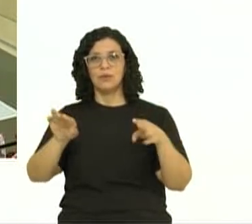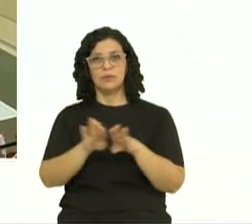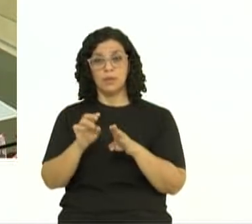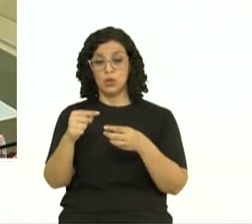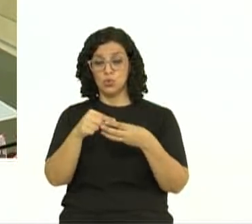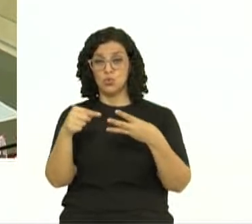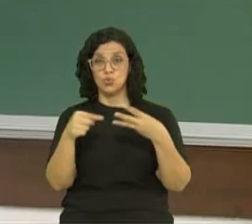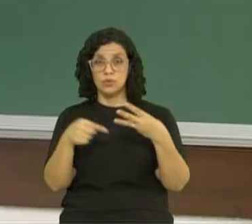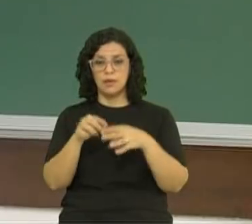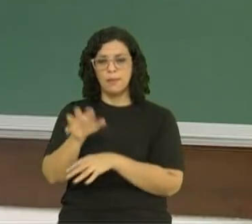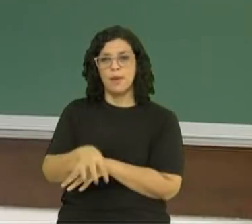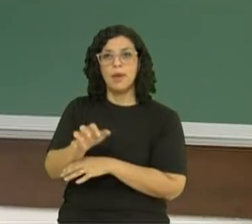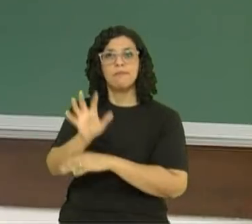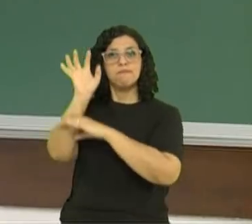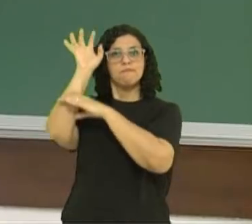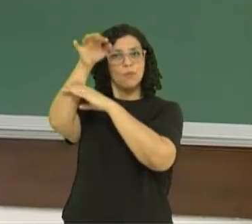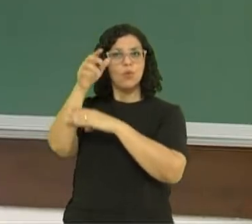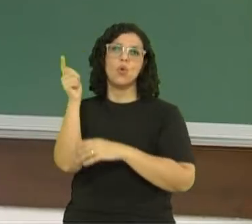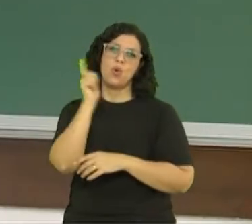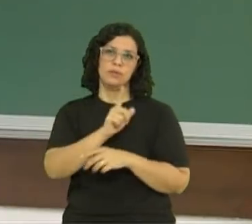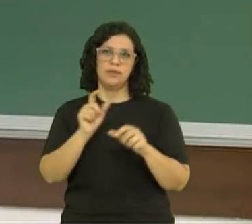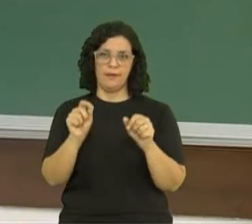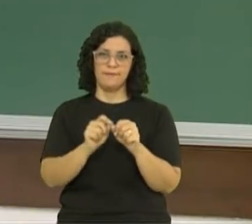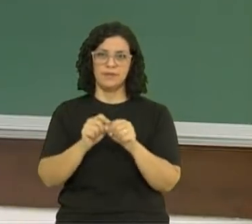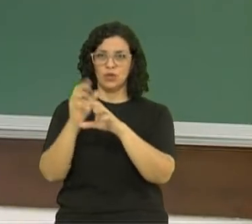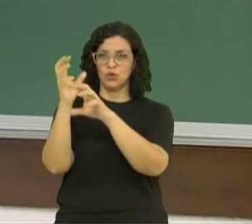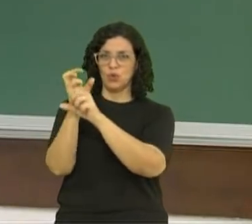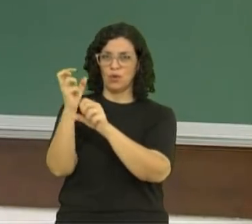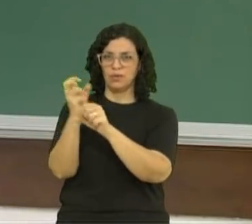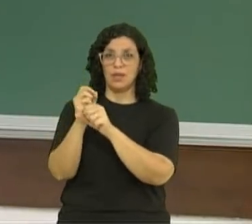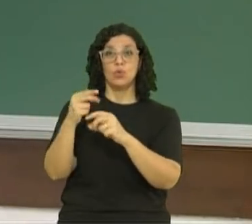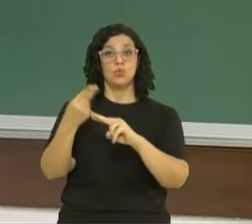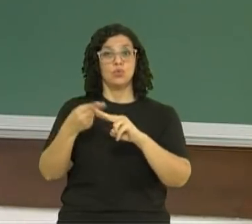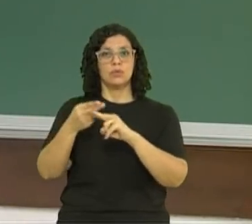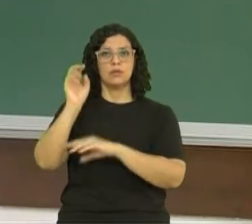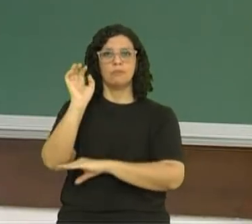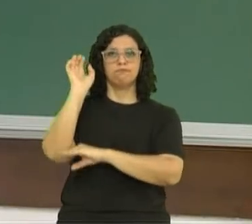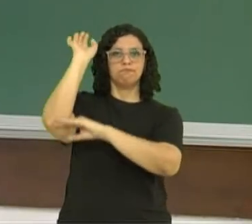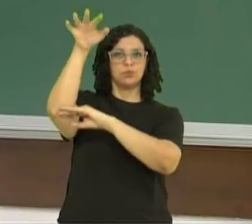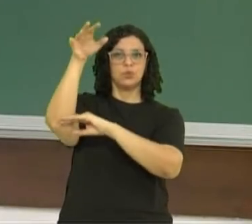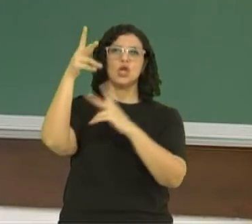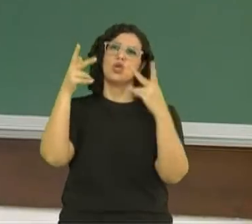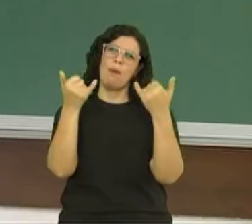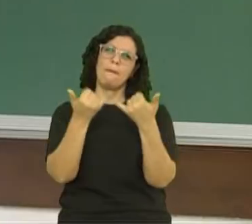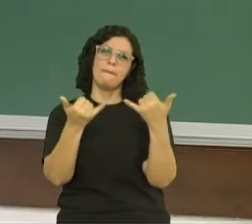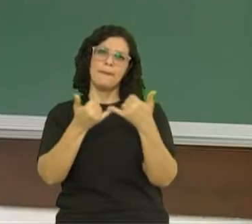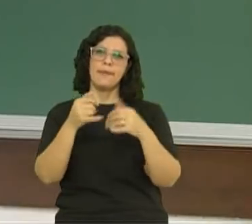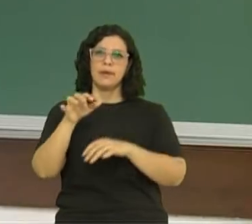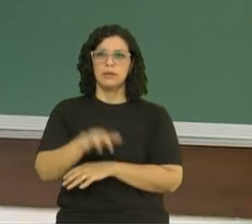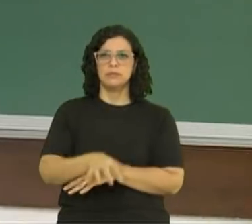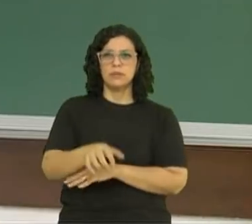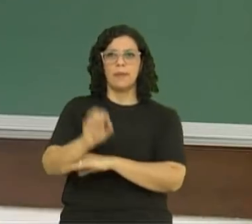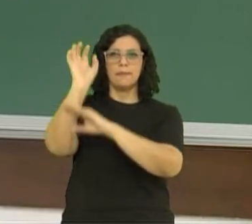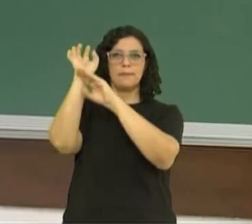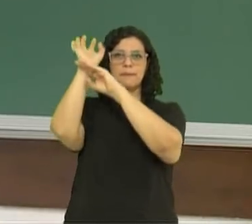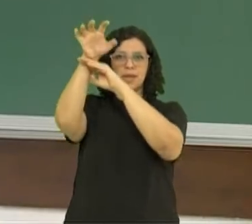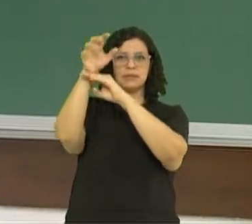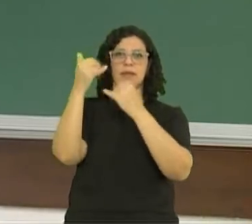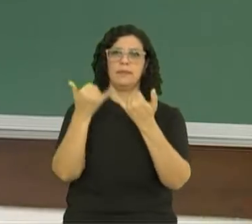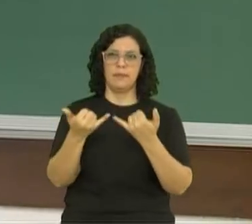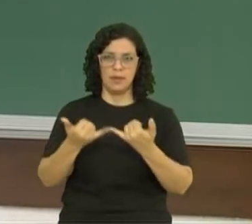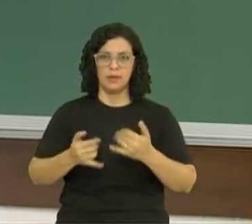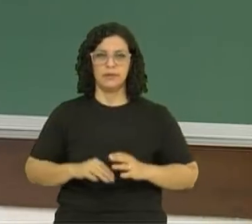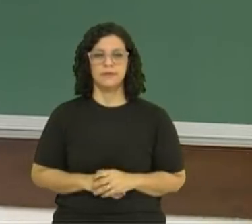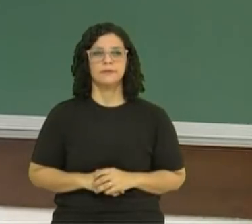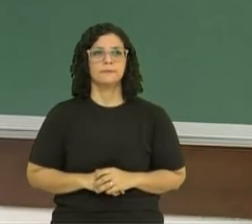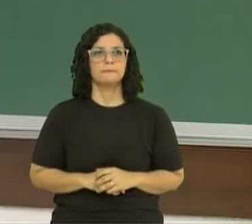são esportes de invasão, né? A ideia é fazer pontos, é fazer cestas, né? Para fazer pontos são cestas, né? Então os 3 esportes aqui para